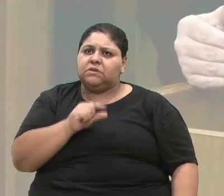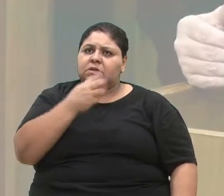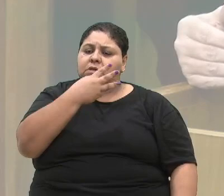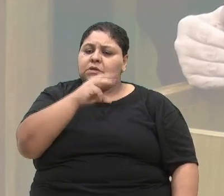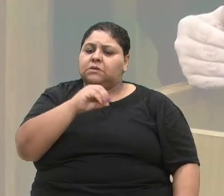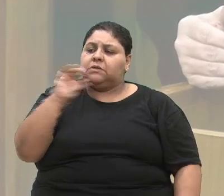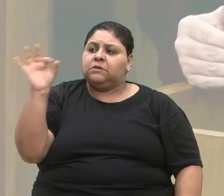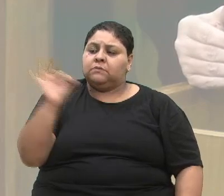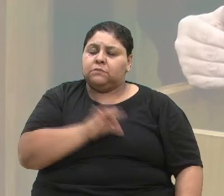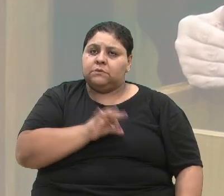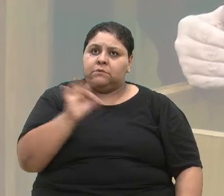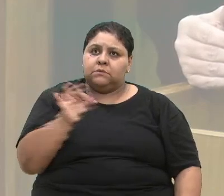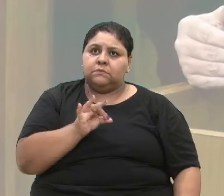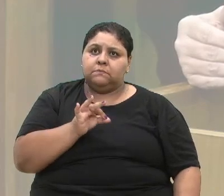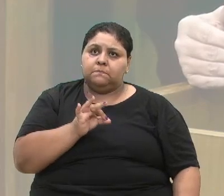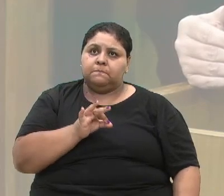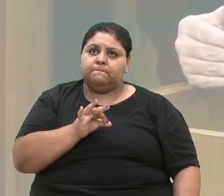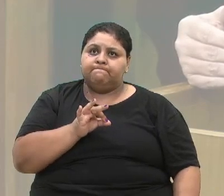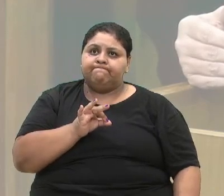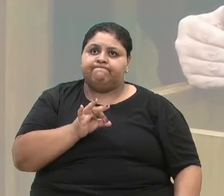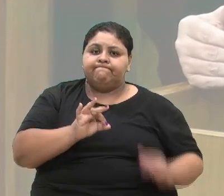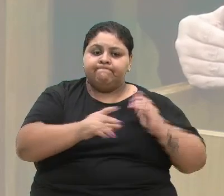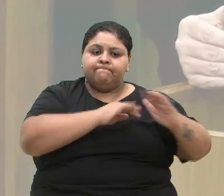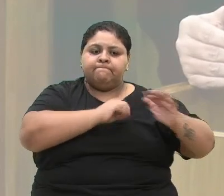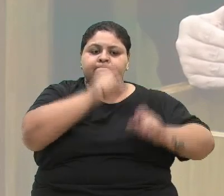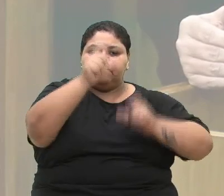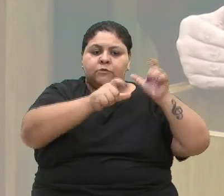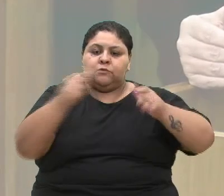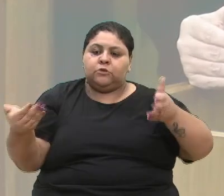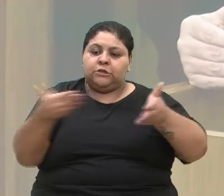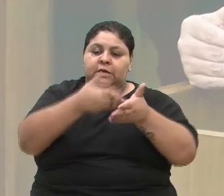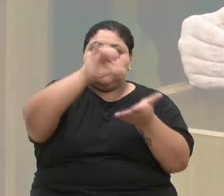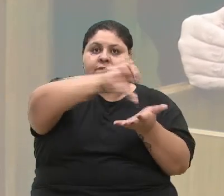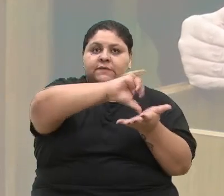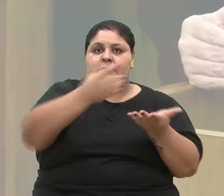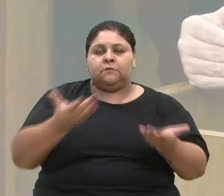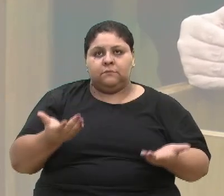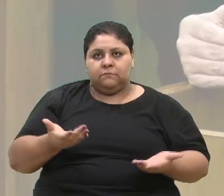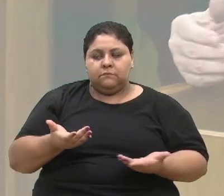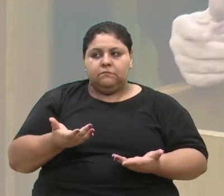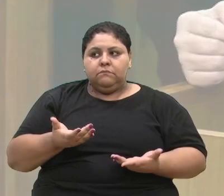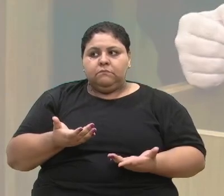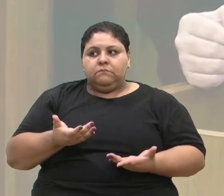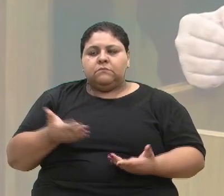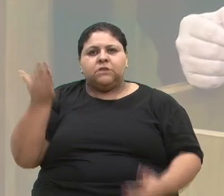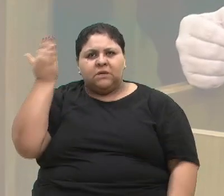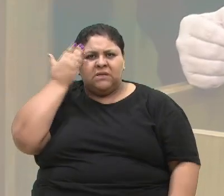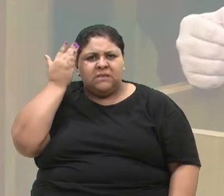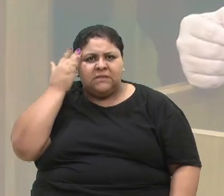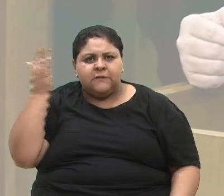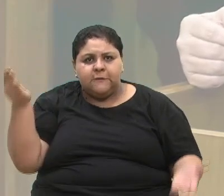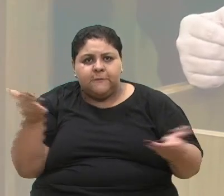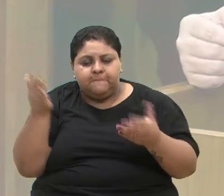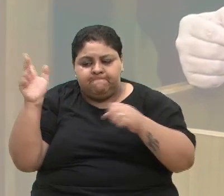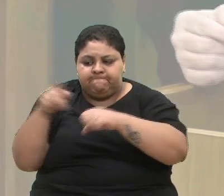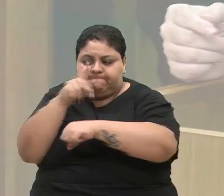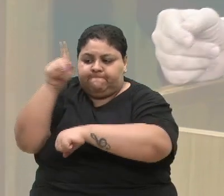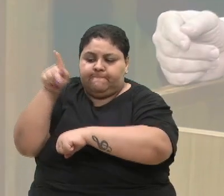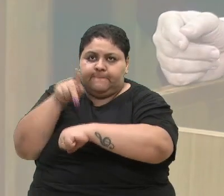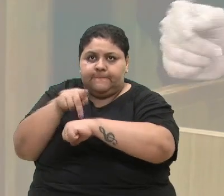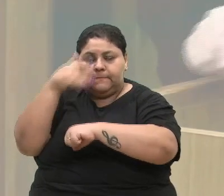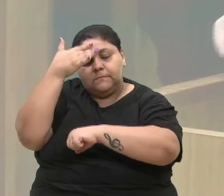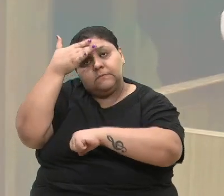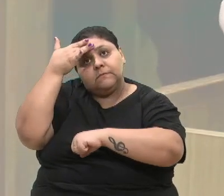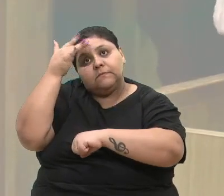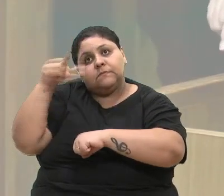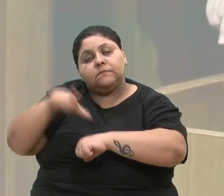30% no fluxo de pessoas que vêm para o centro. Sabe-se hoje que no país